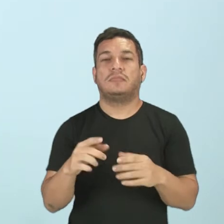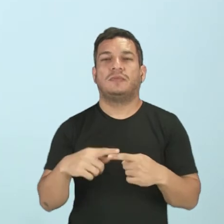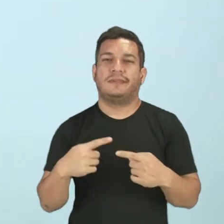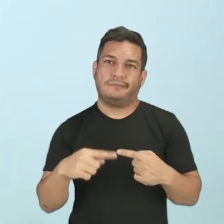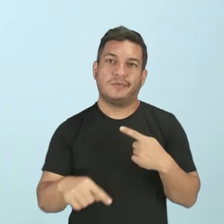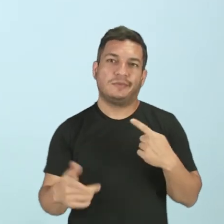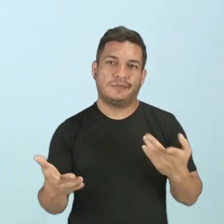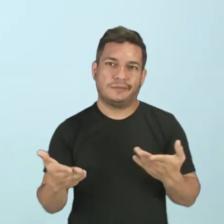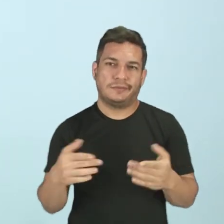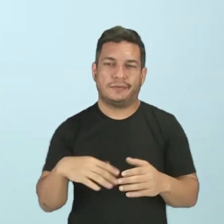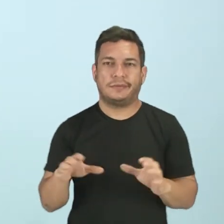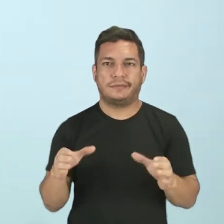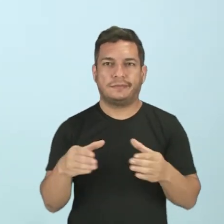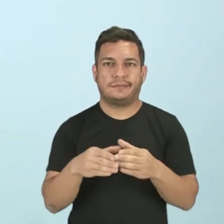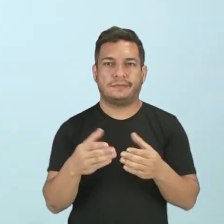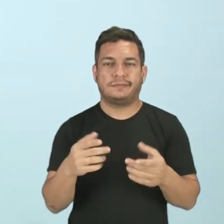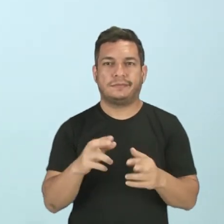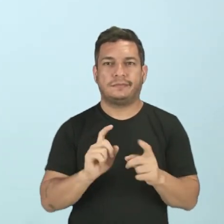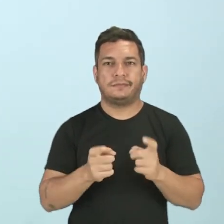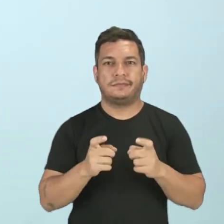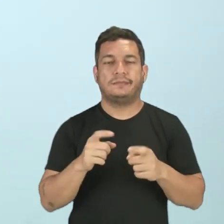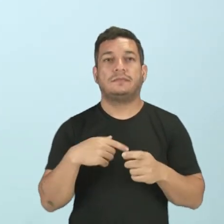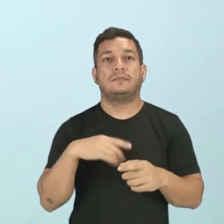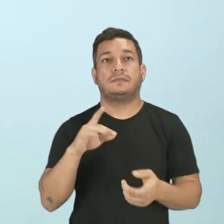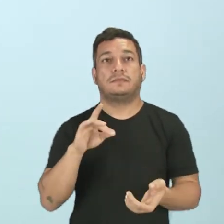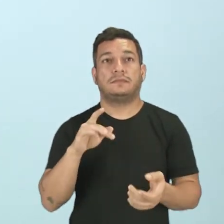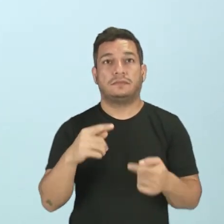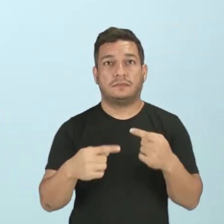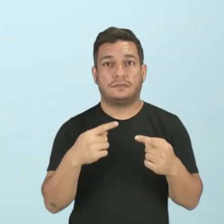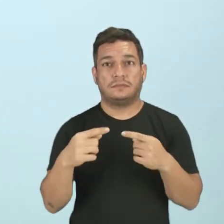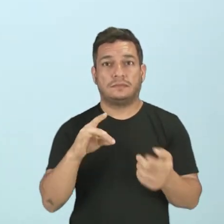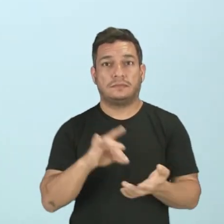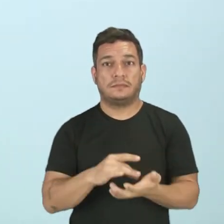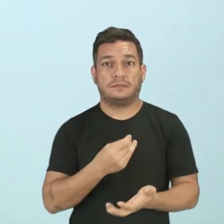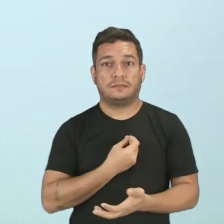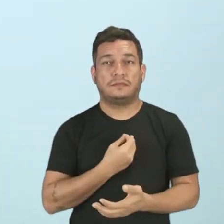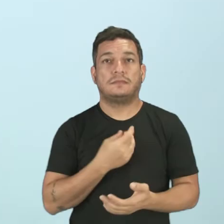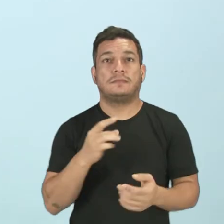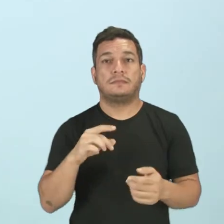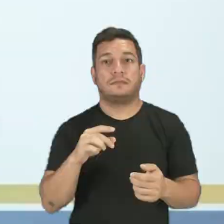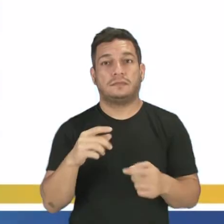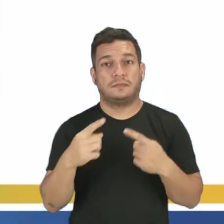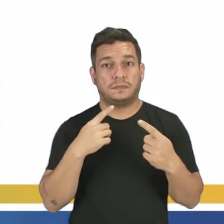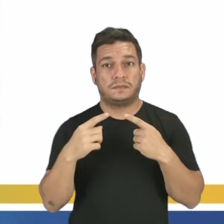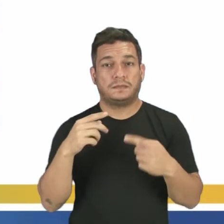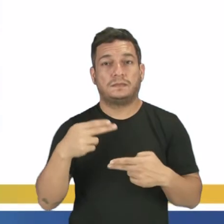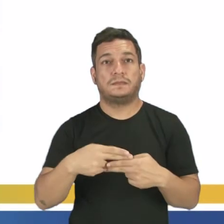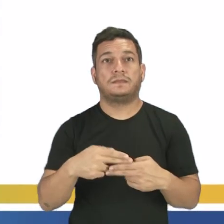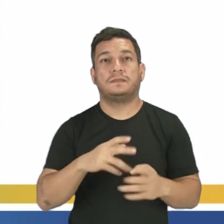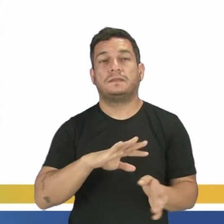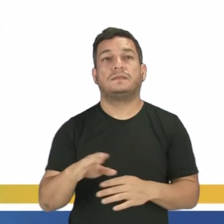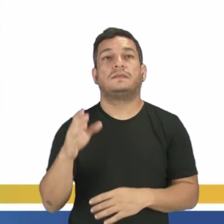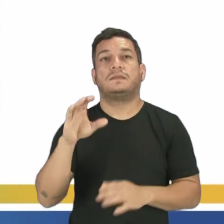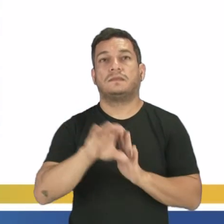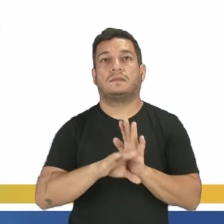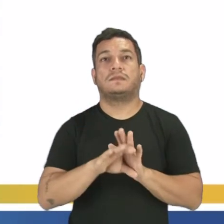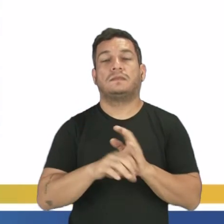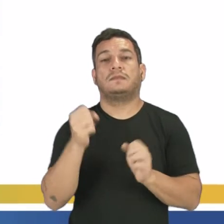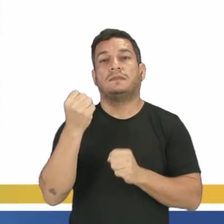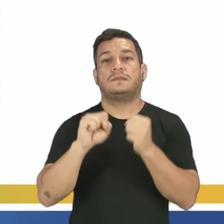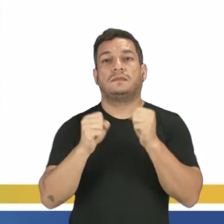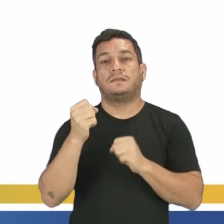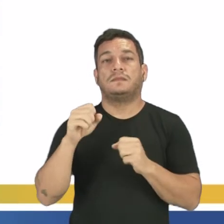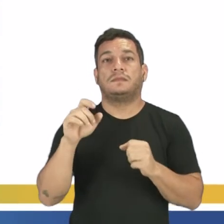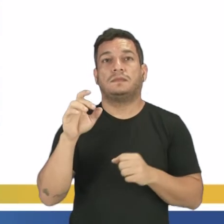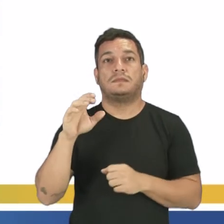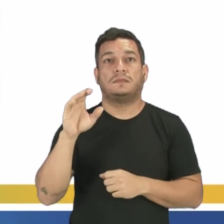proibida a aglomeração, e em vez de discutir a vida real, a gente vai discutir a novela. Então, o conceito de indústria cultural ele vai aparecer